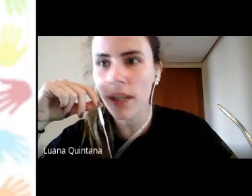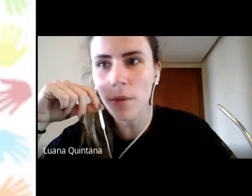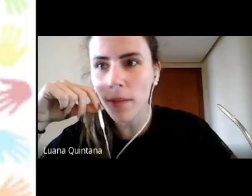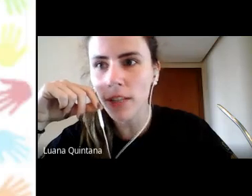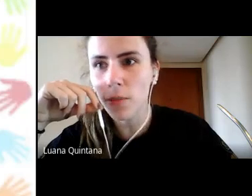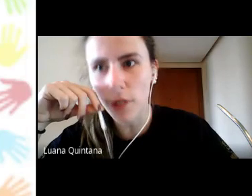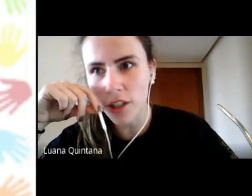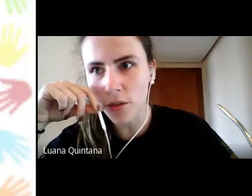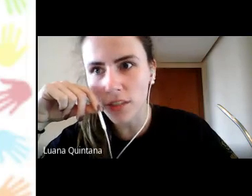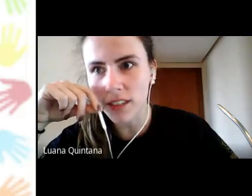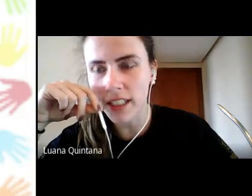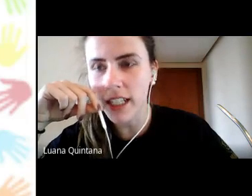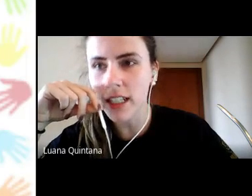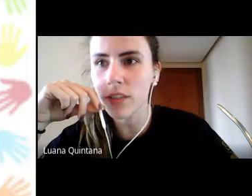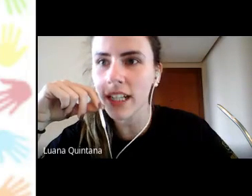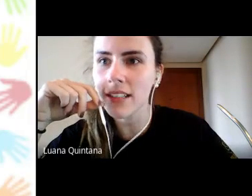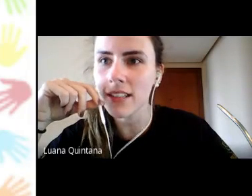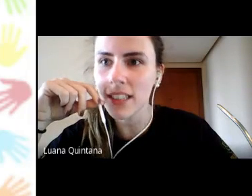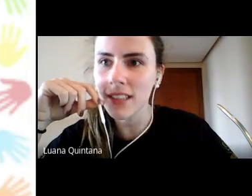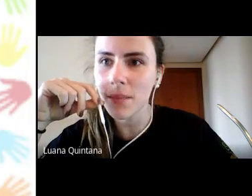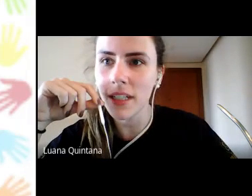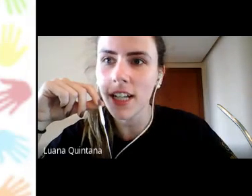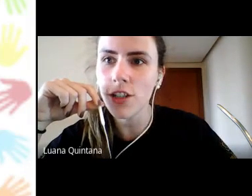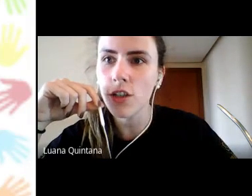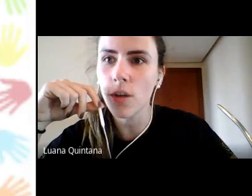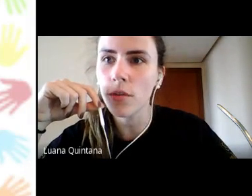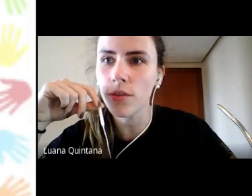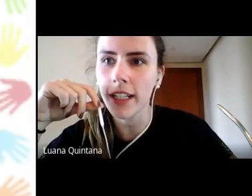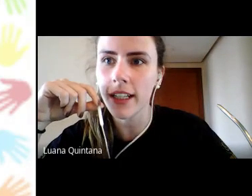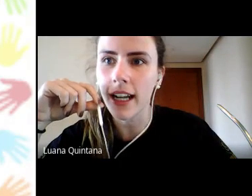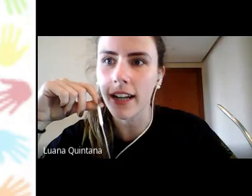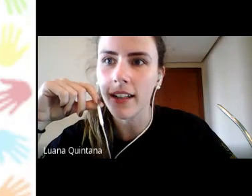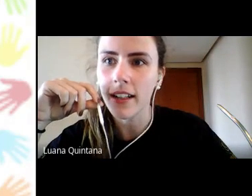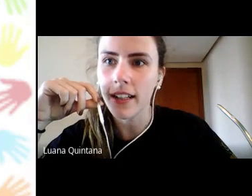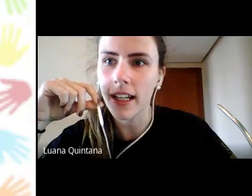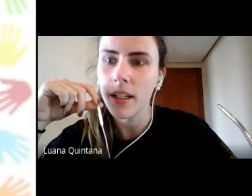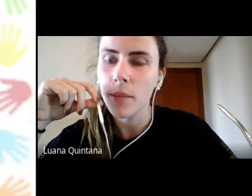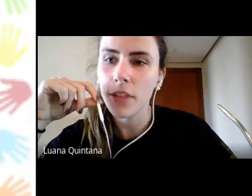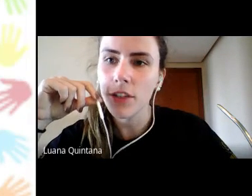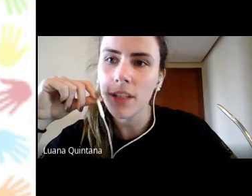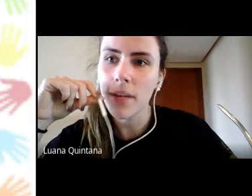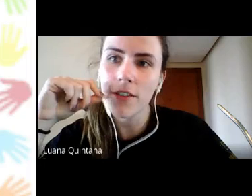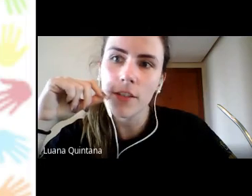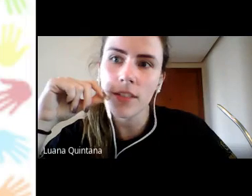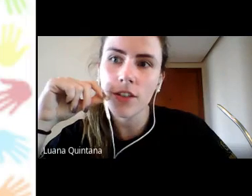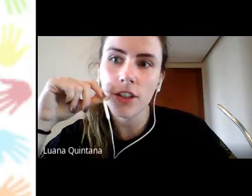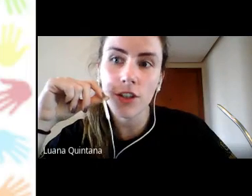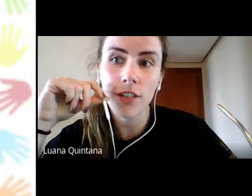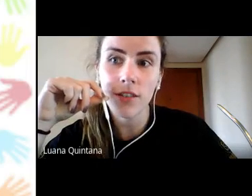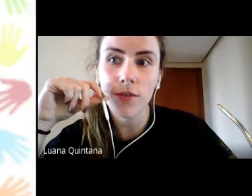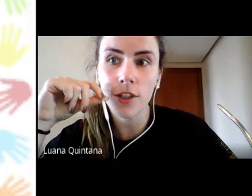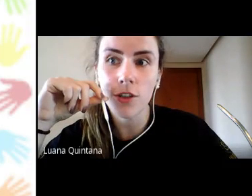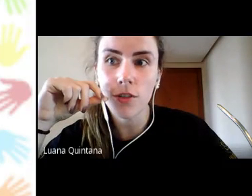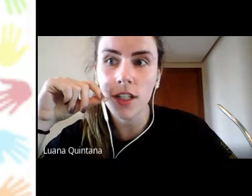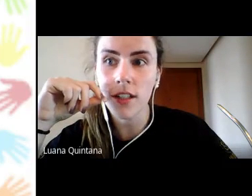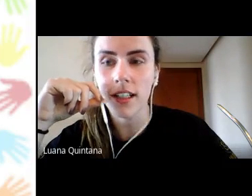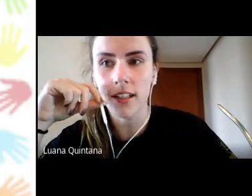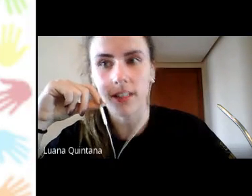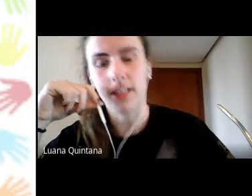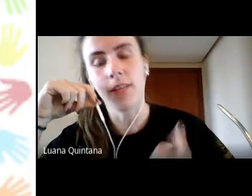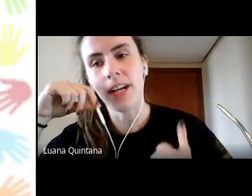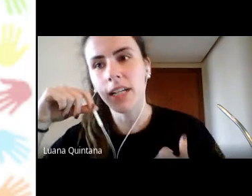que qualquer momento pode acontecer e tu ter essa sensibilidade de como tu vai lidar, né, porque eu trabalhava numa escola de educação infantil